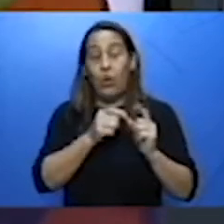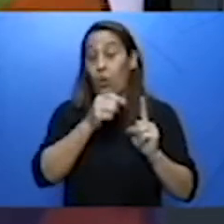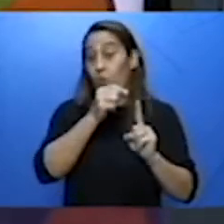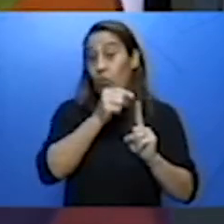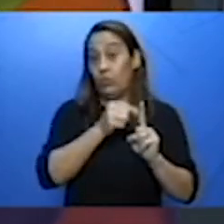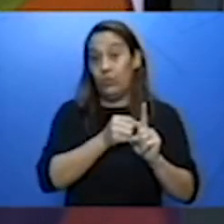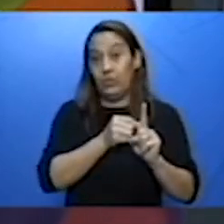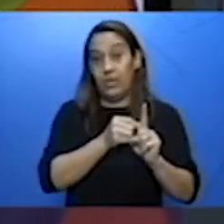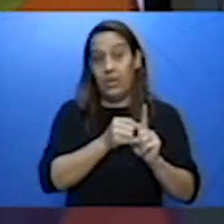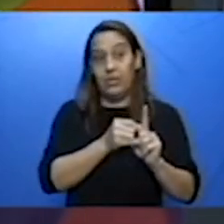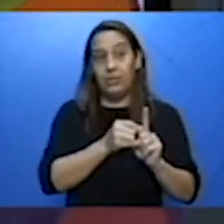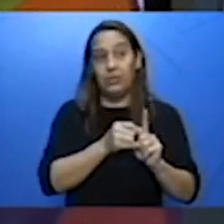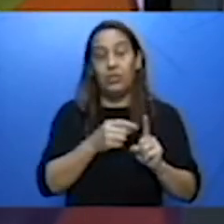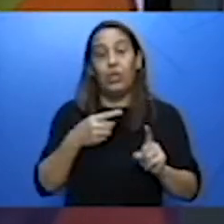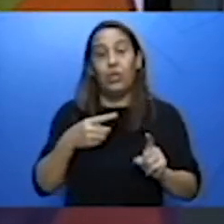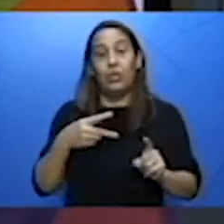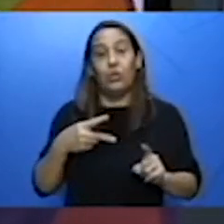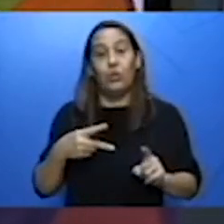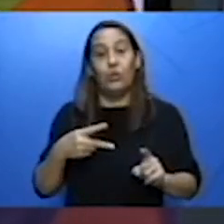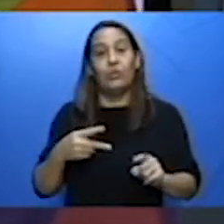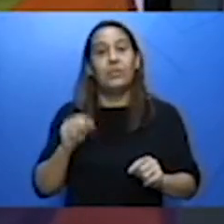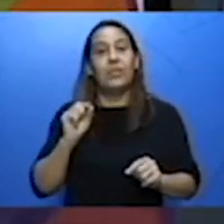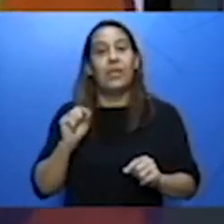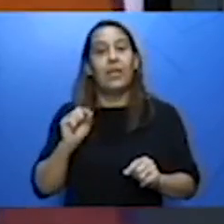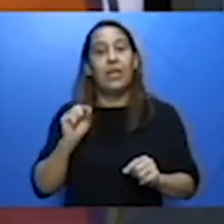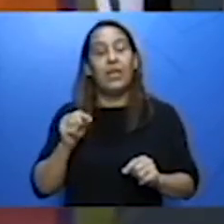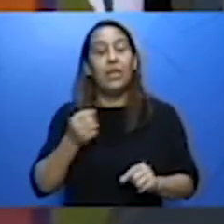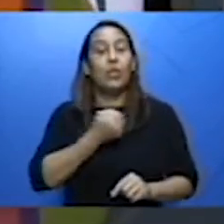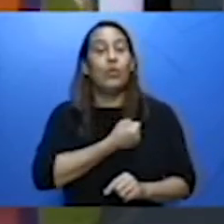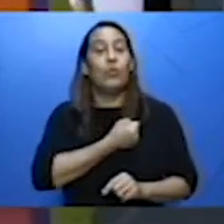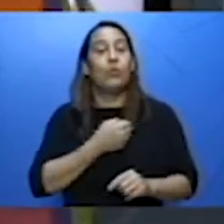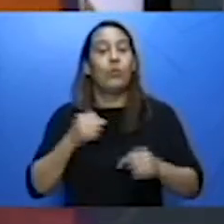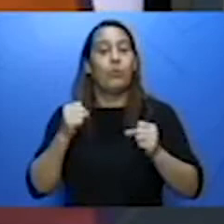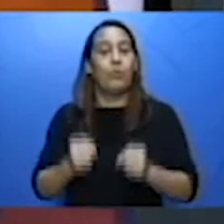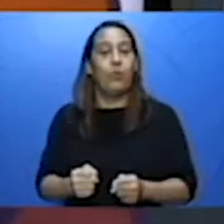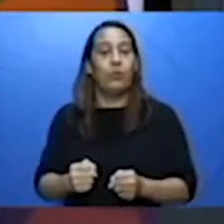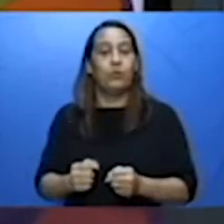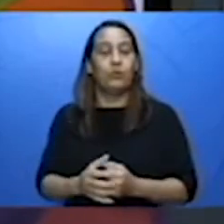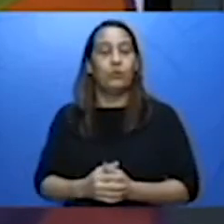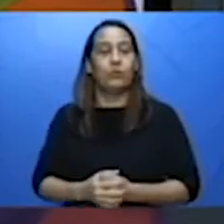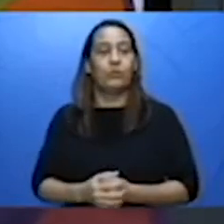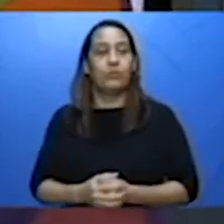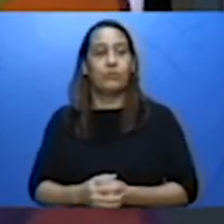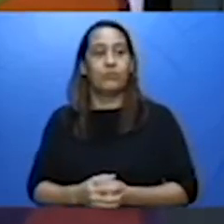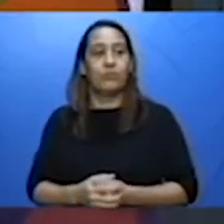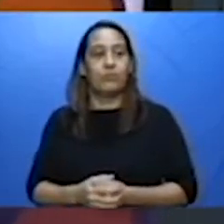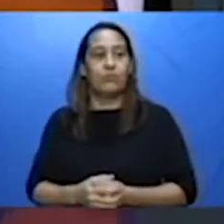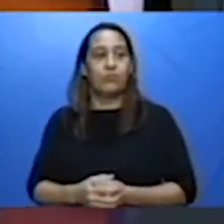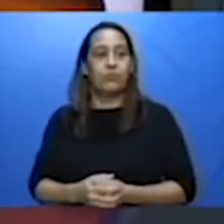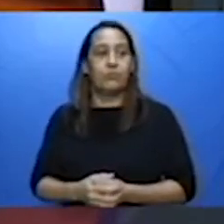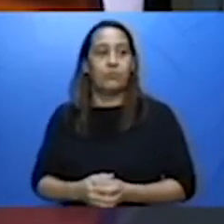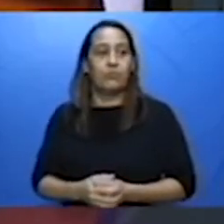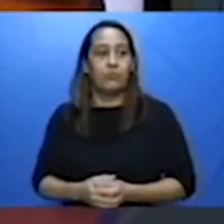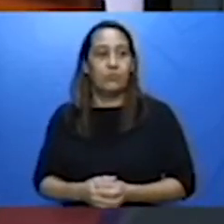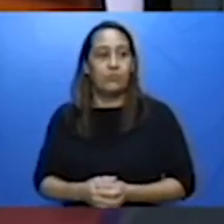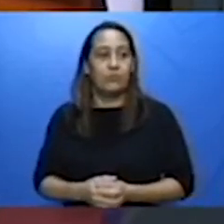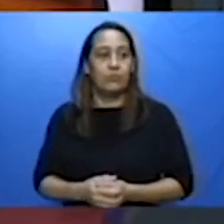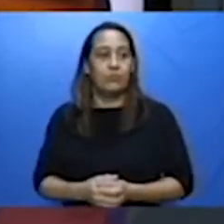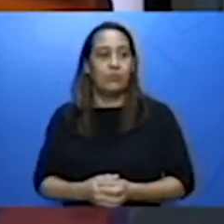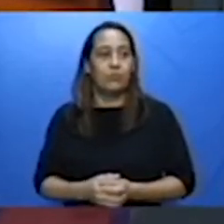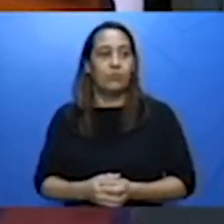unidade. Então do 12. Quem é que pode ficar aqui do 12? Quem é que pode